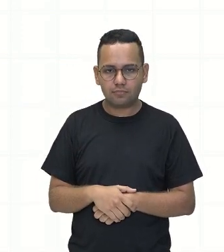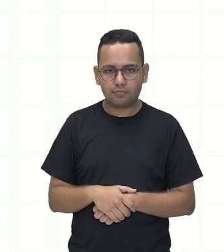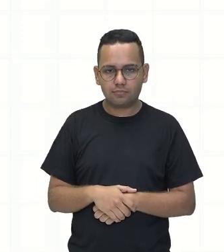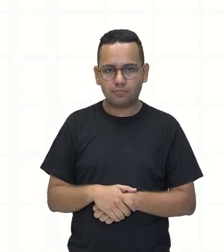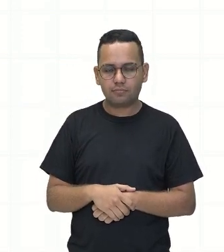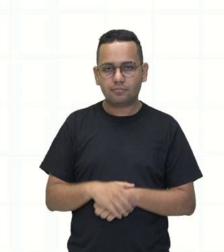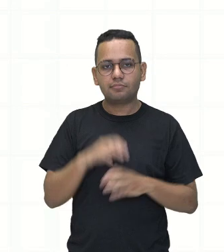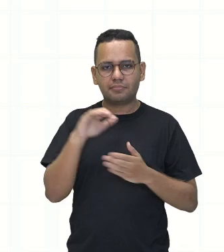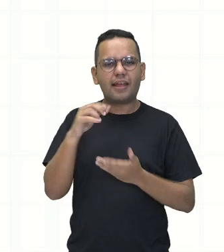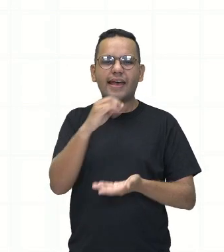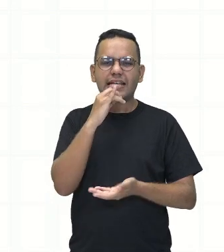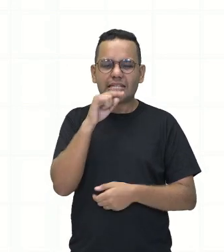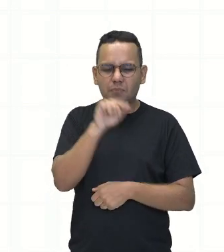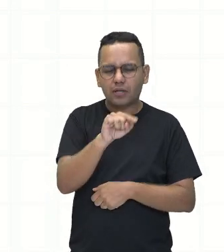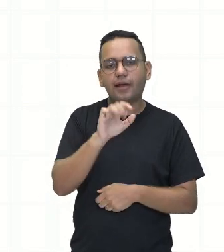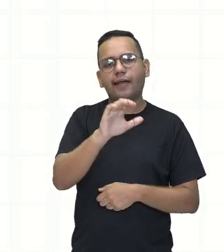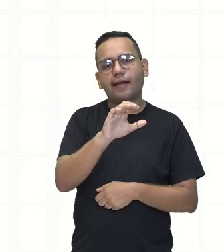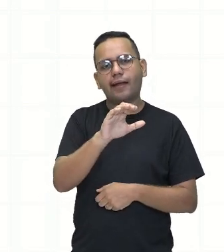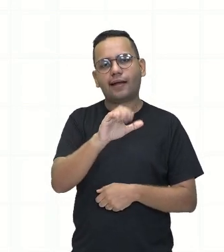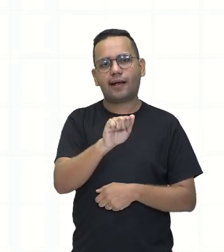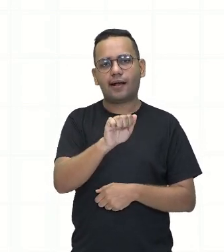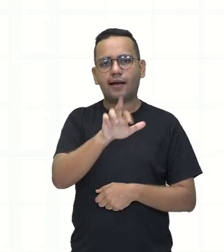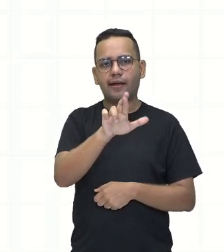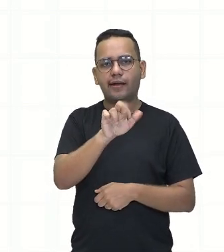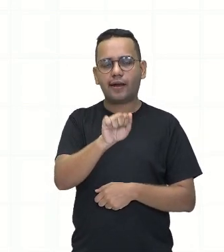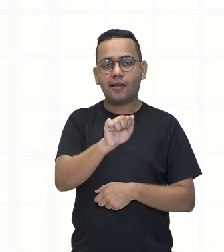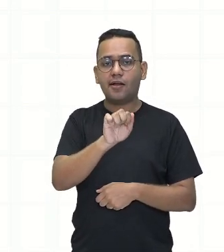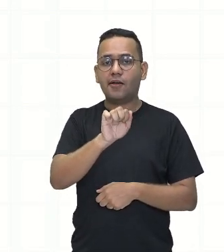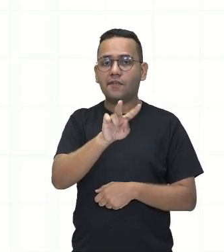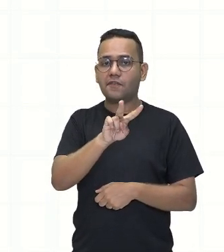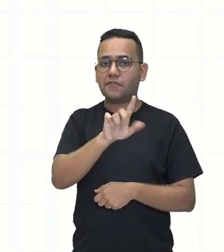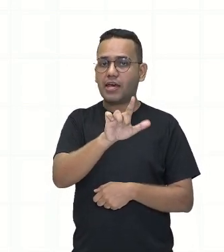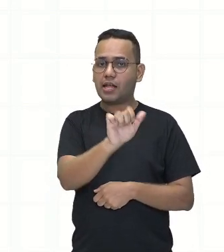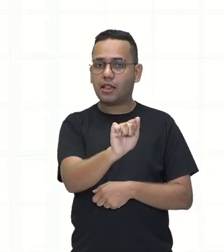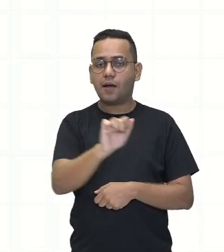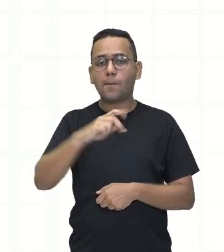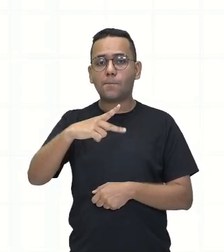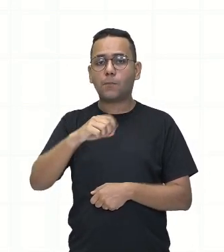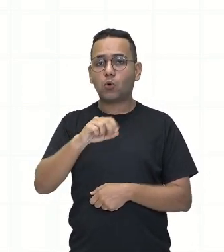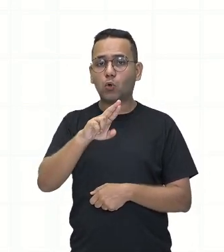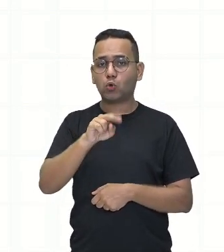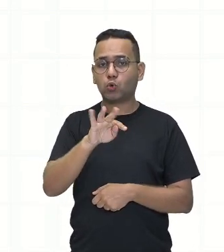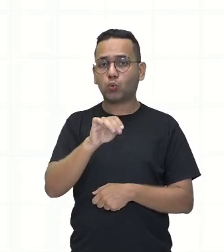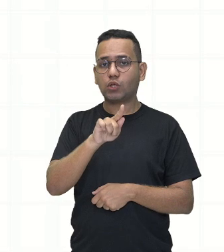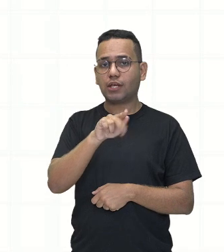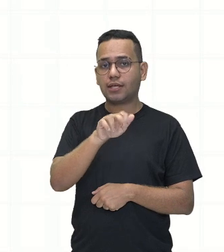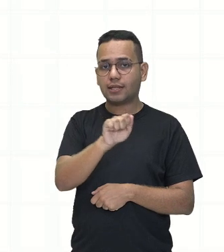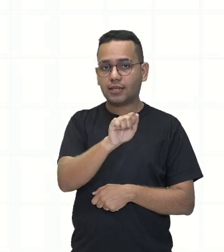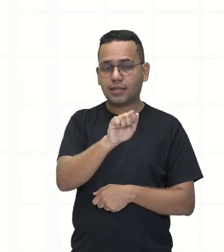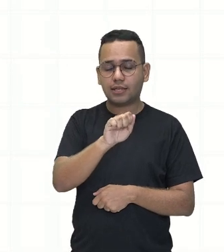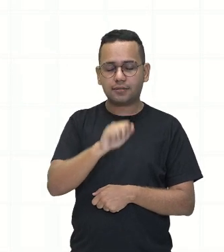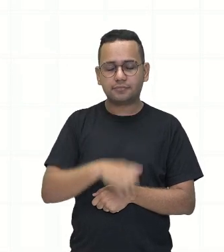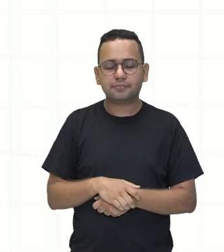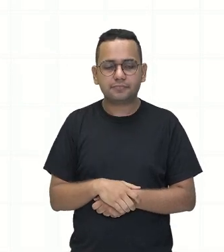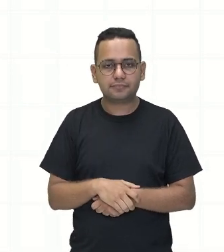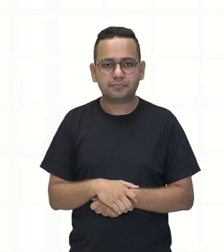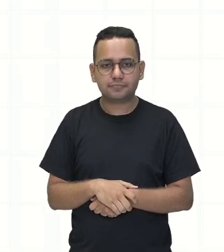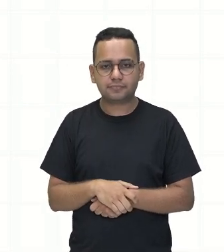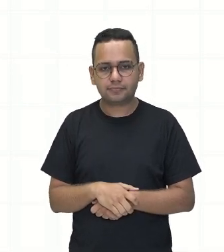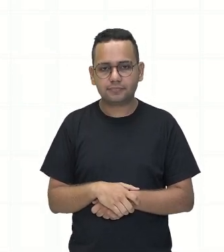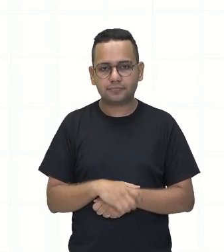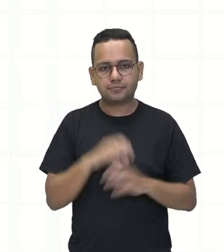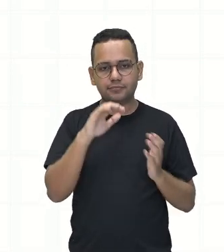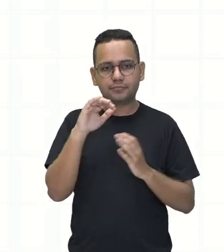certo? Falamos também em sociedade, que a formação de sociedade em insetos sociais,